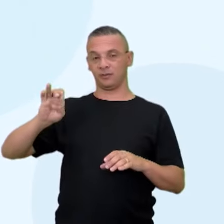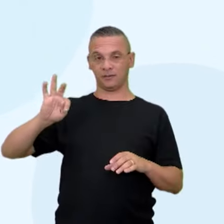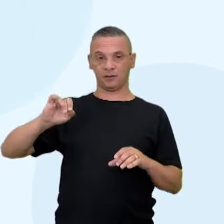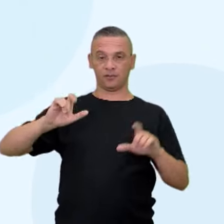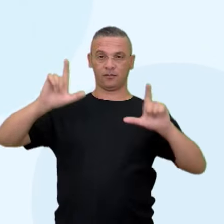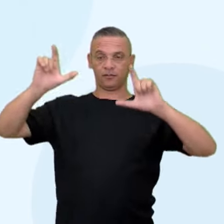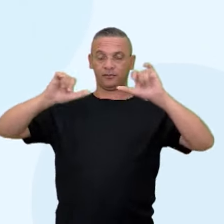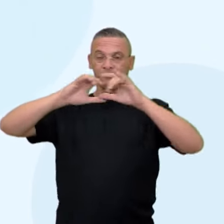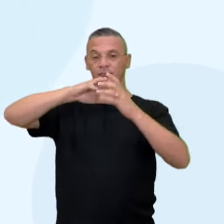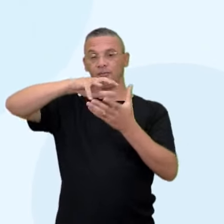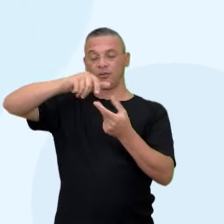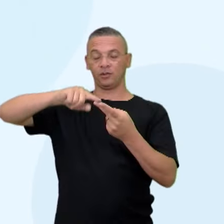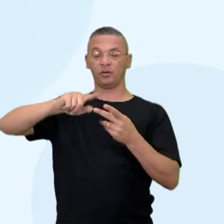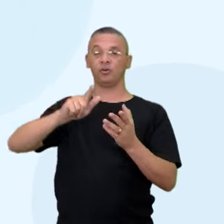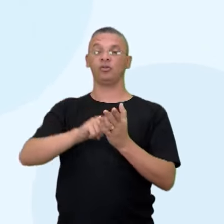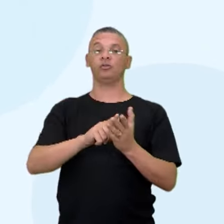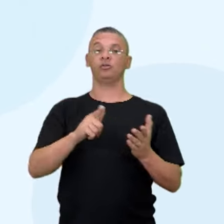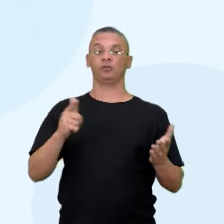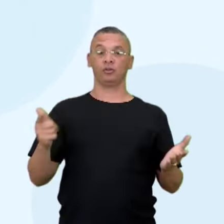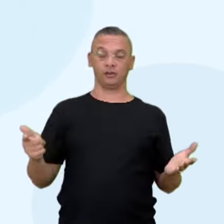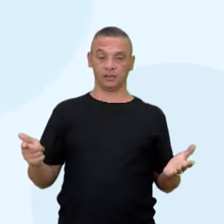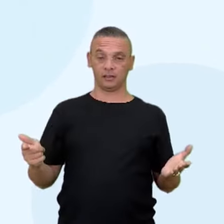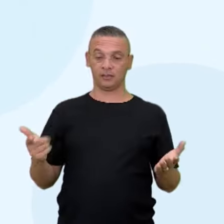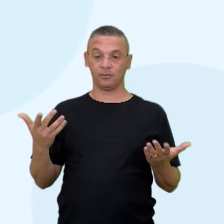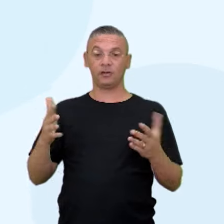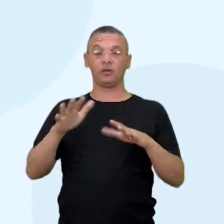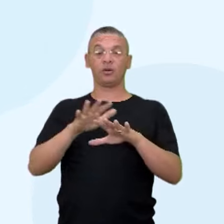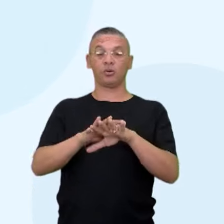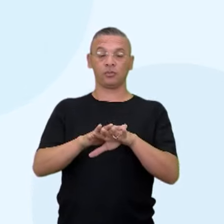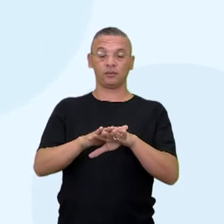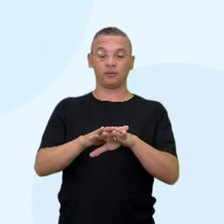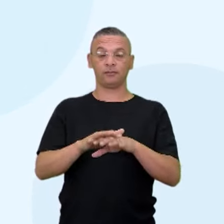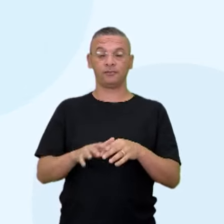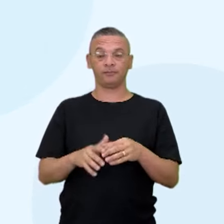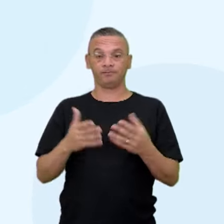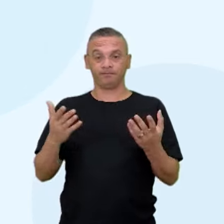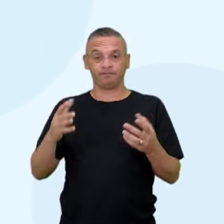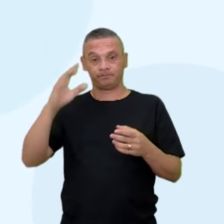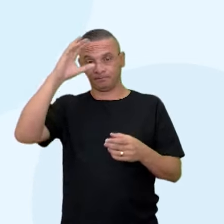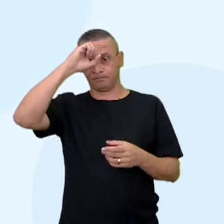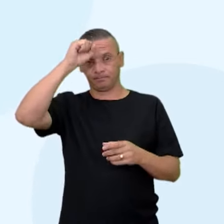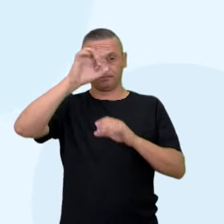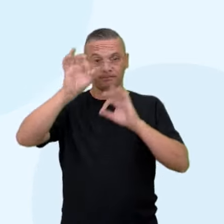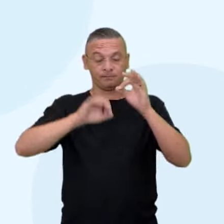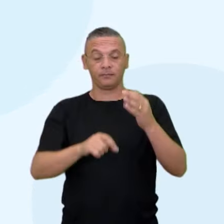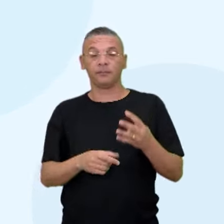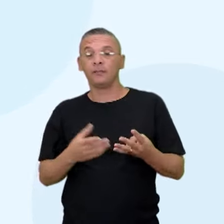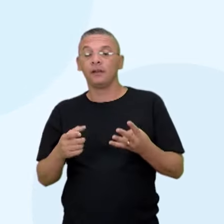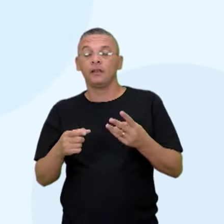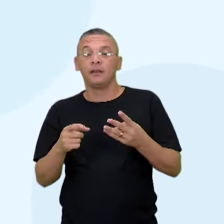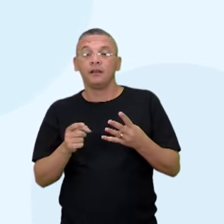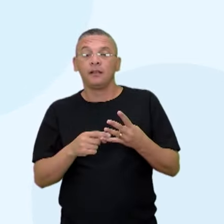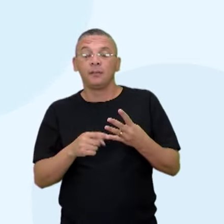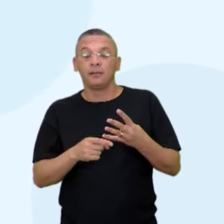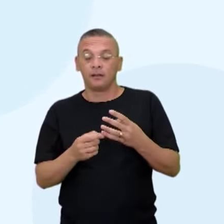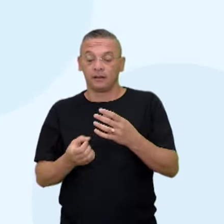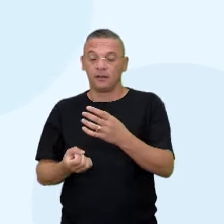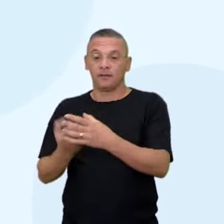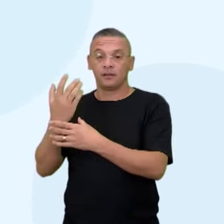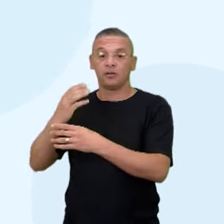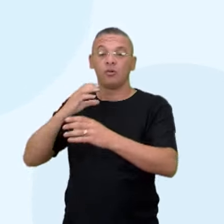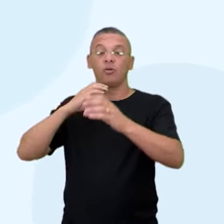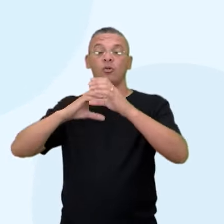Internacional, jornalismo e inclusão nos esportes, práticas e experimentações, e o Criação e